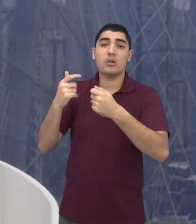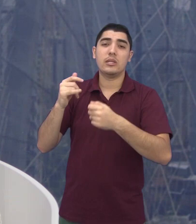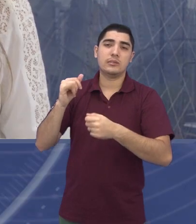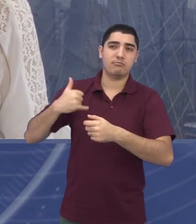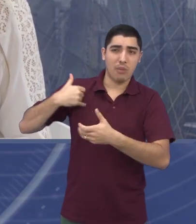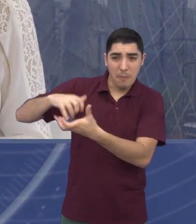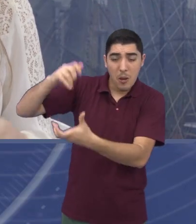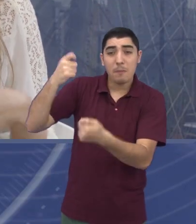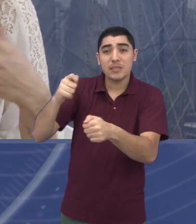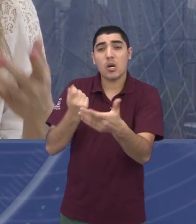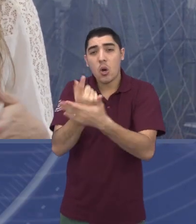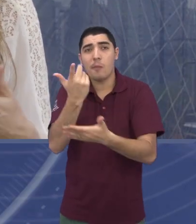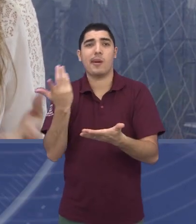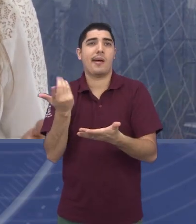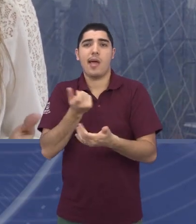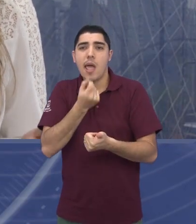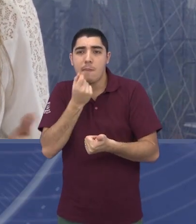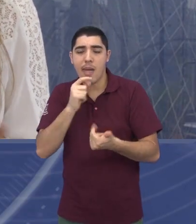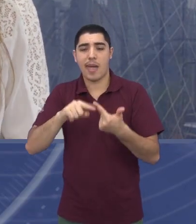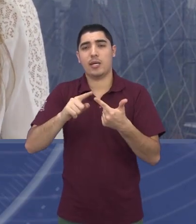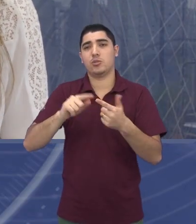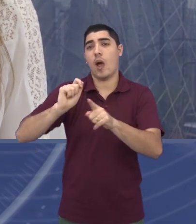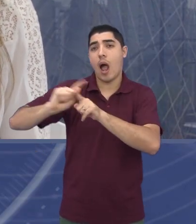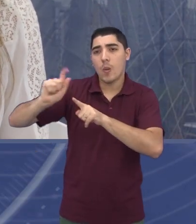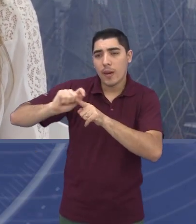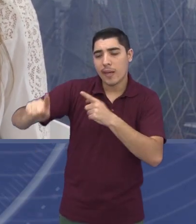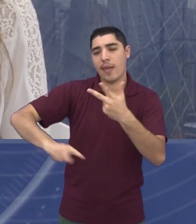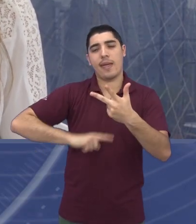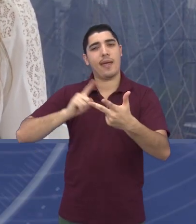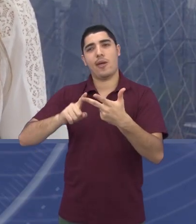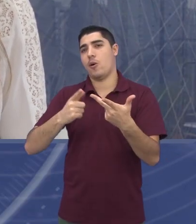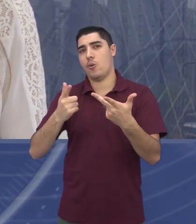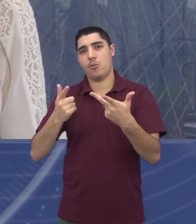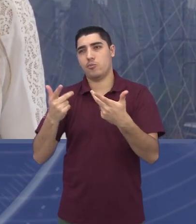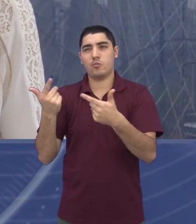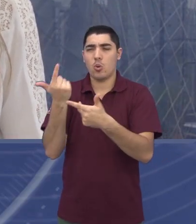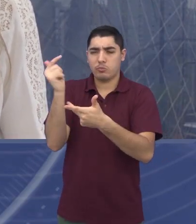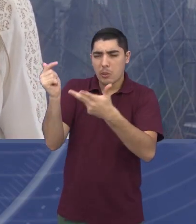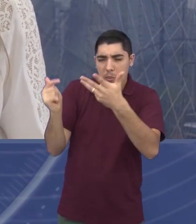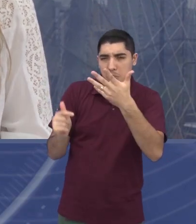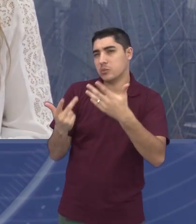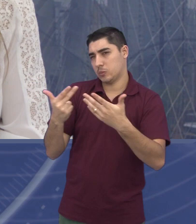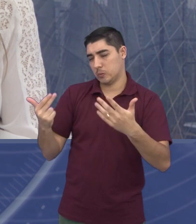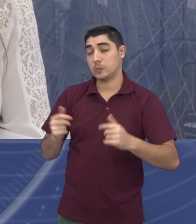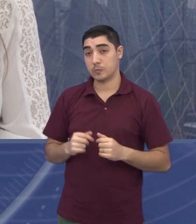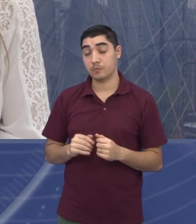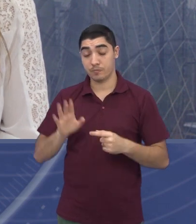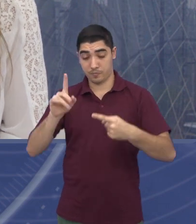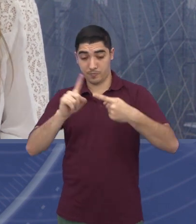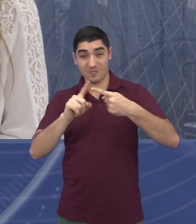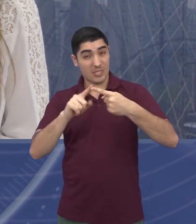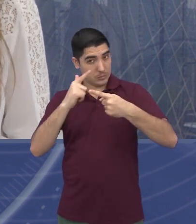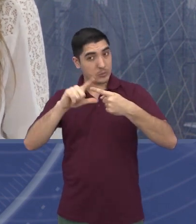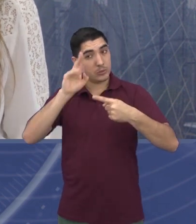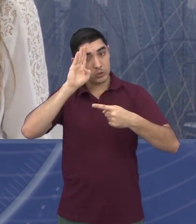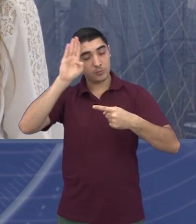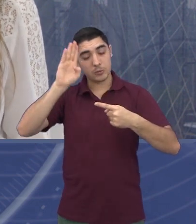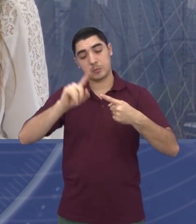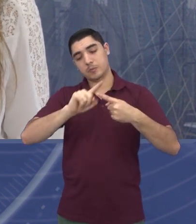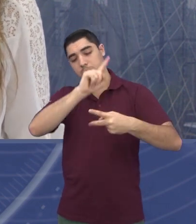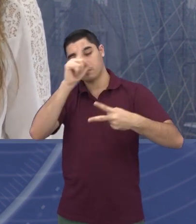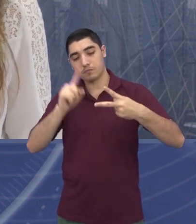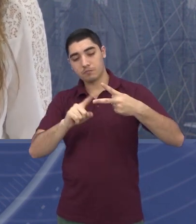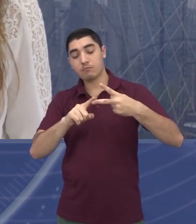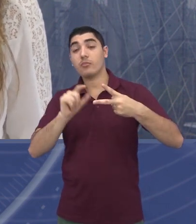medicamento, aluguel, ajuda familiar, que muitos deles fazem. E a outra questão é em relação